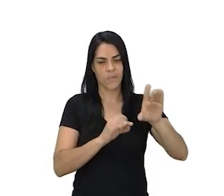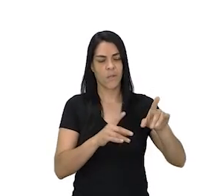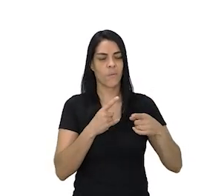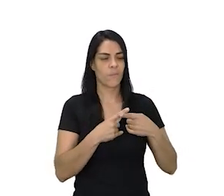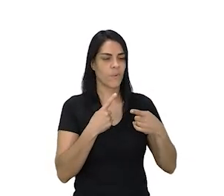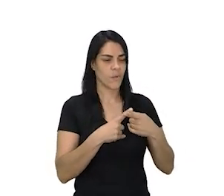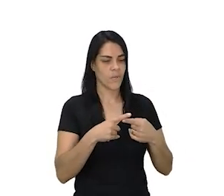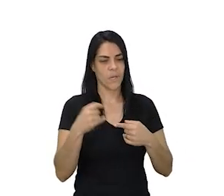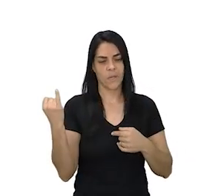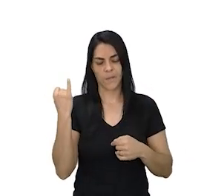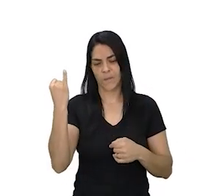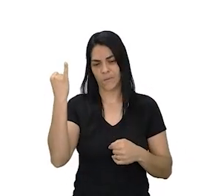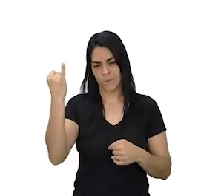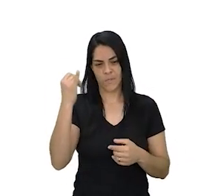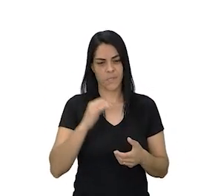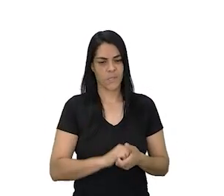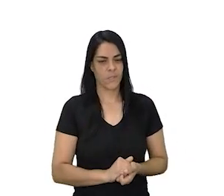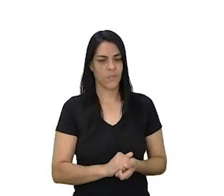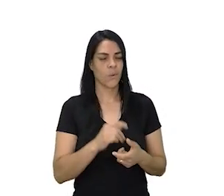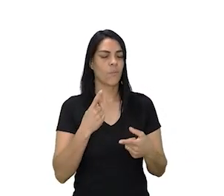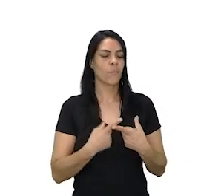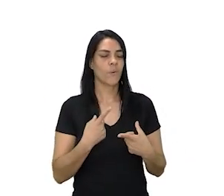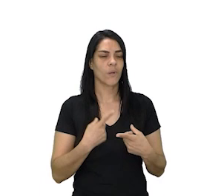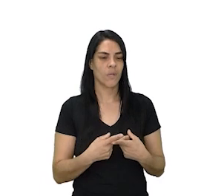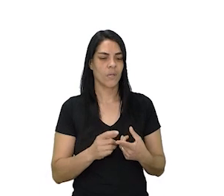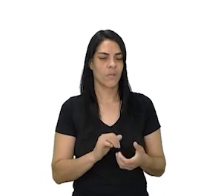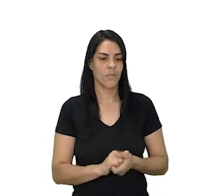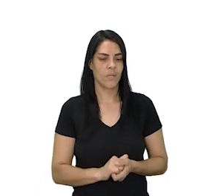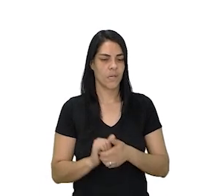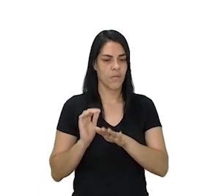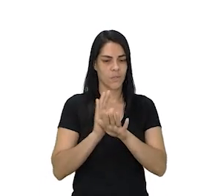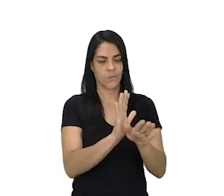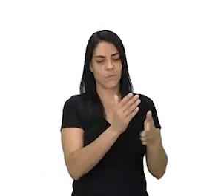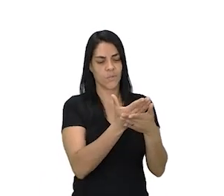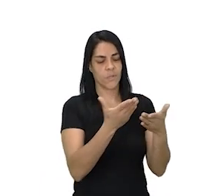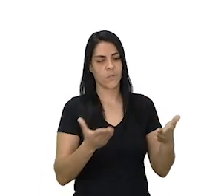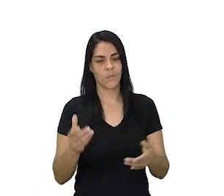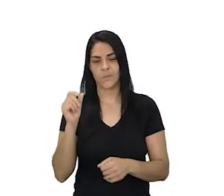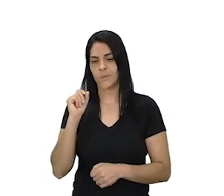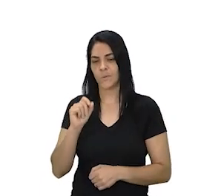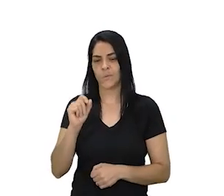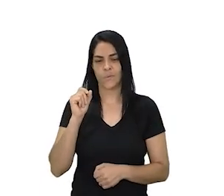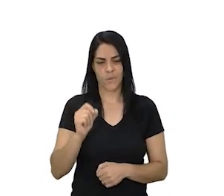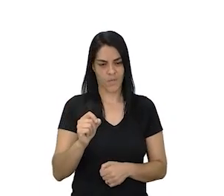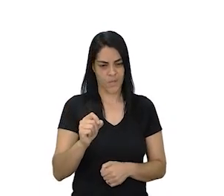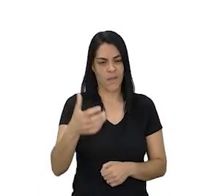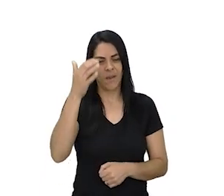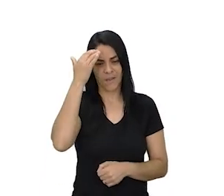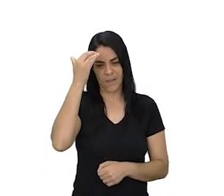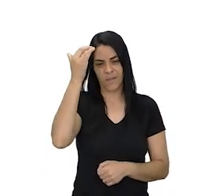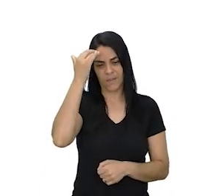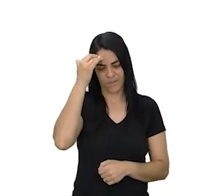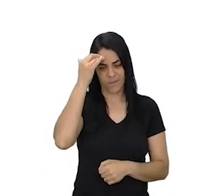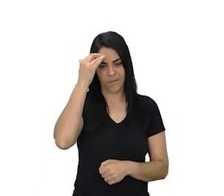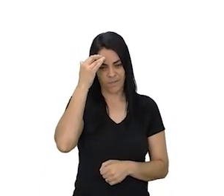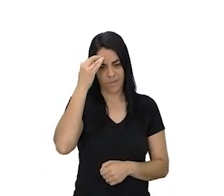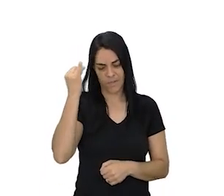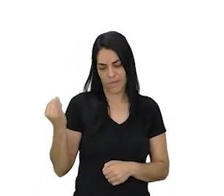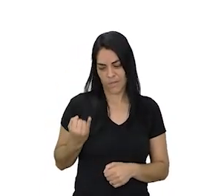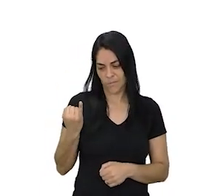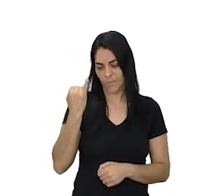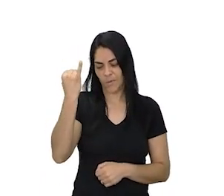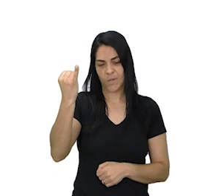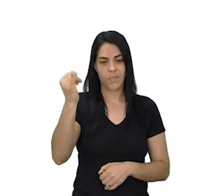que isso é importante? Porque isso auxilia a gente a reconhecer a importância da